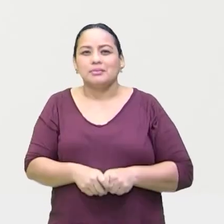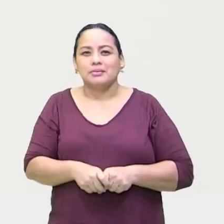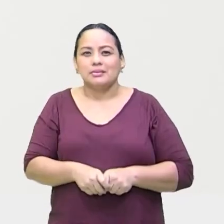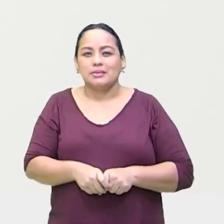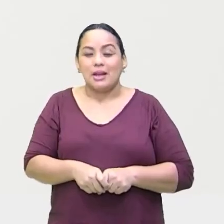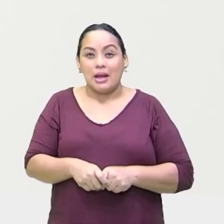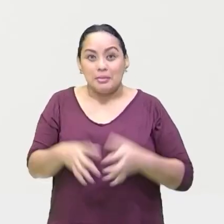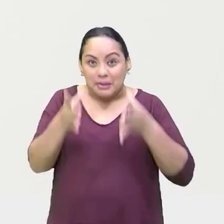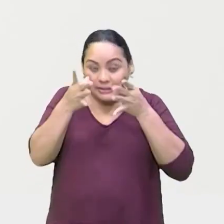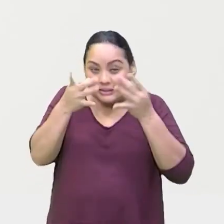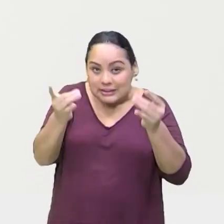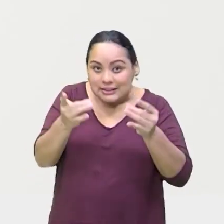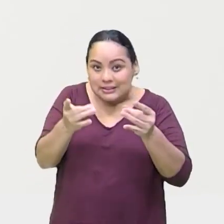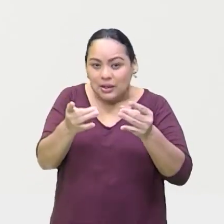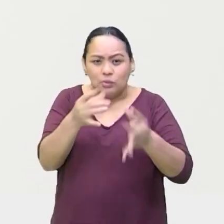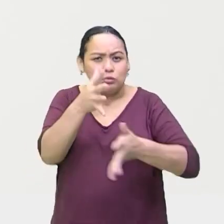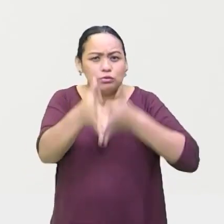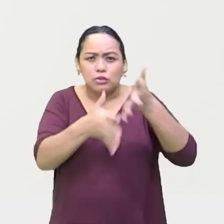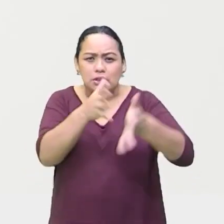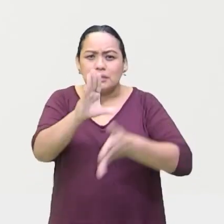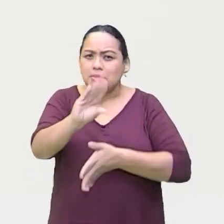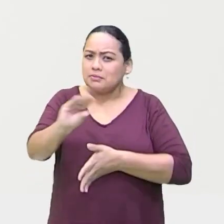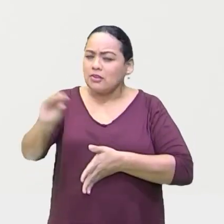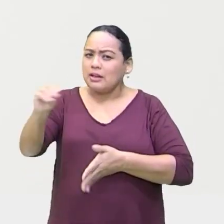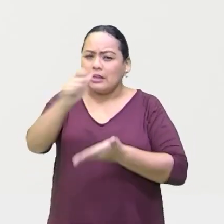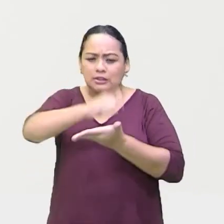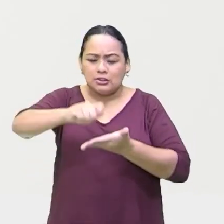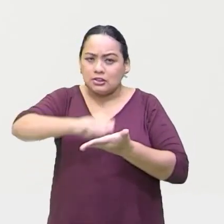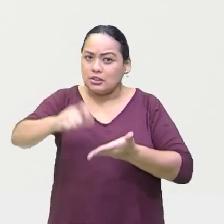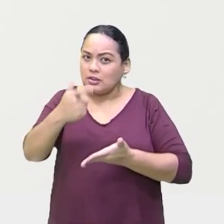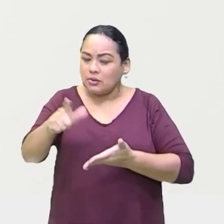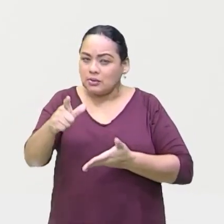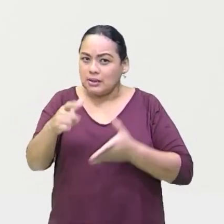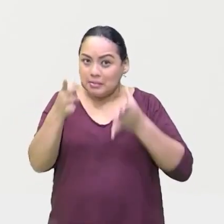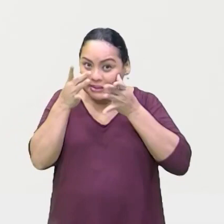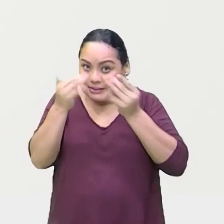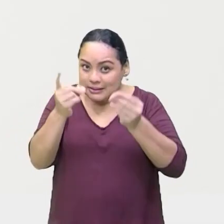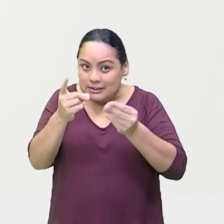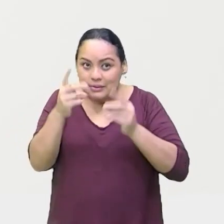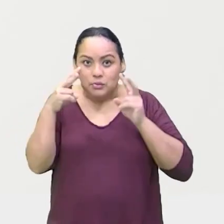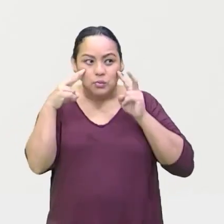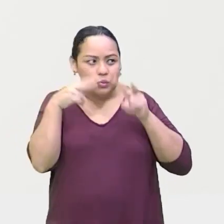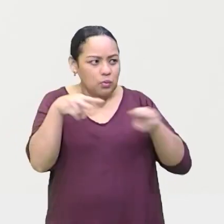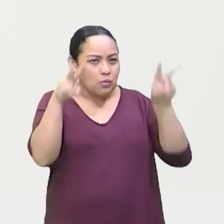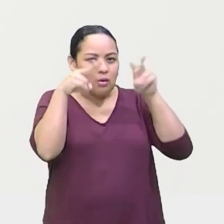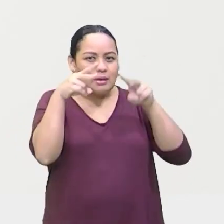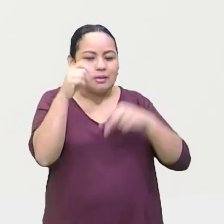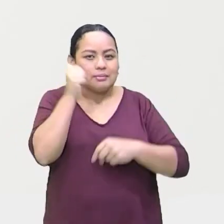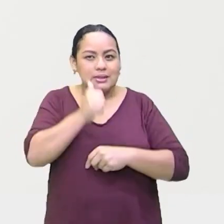crianças. Prestem atenção, olha o olhar dela para ele. Muito bem, vamos para a próxima aqui.